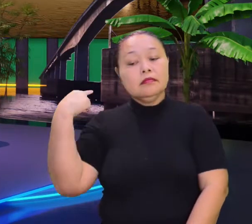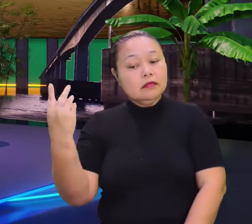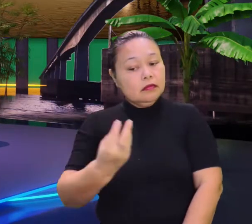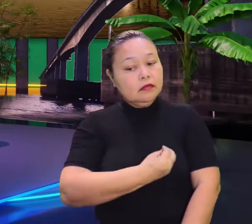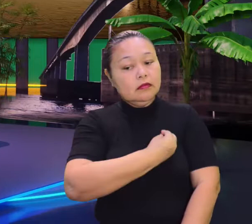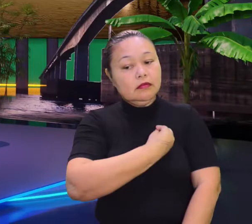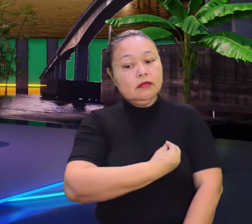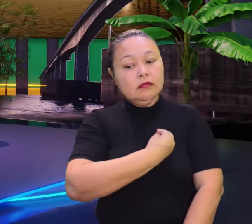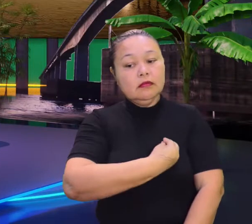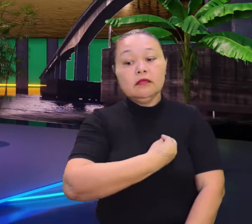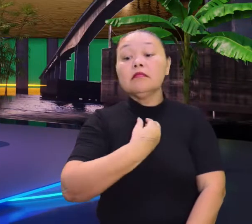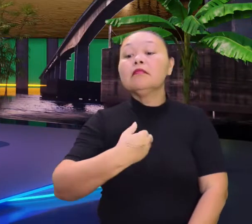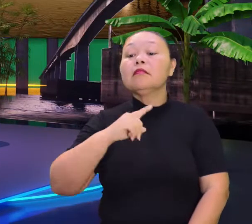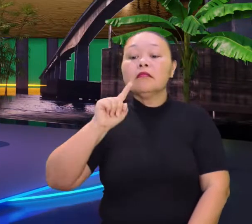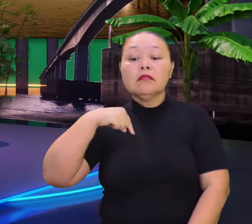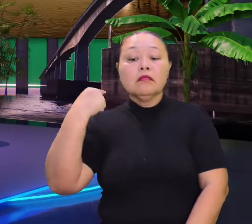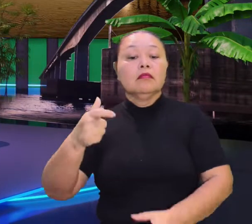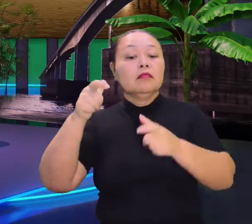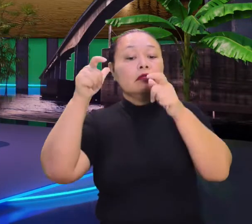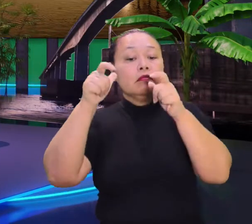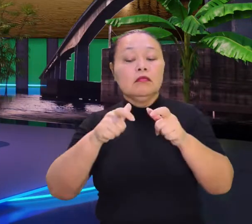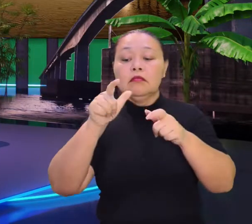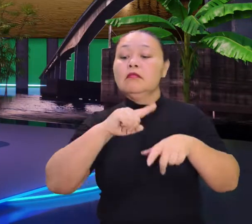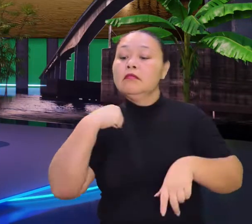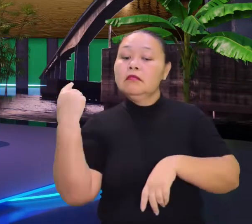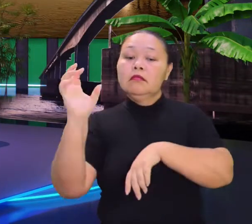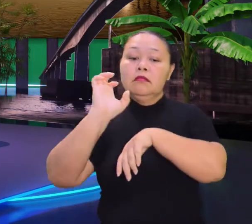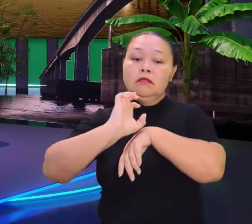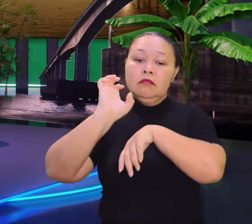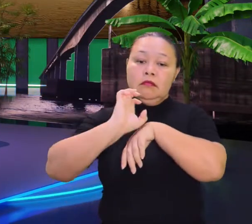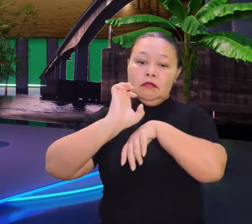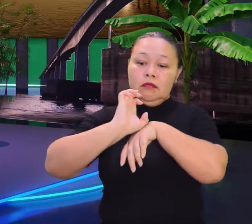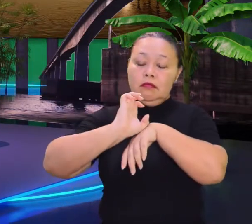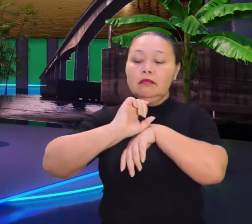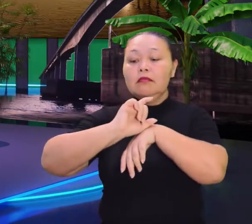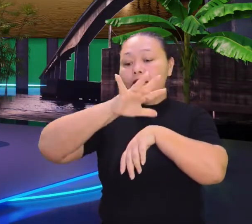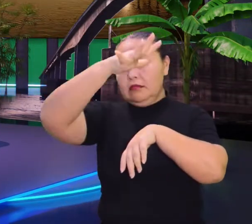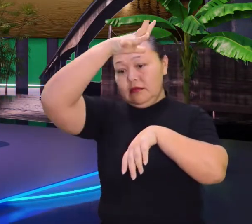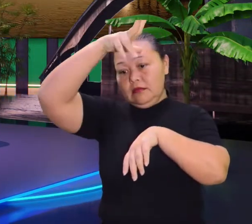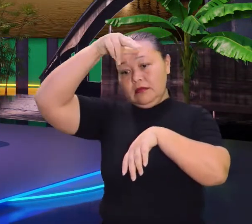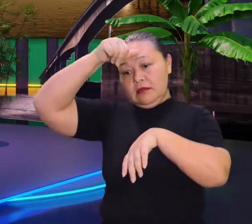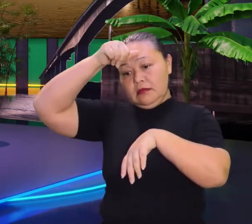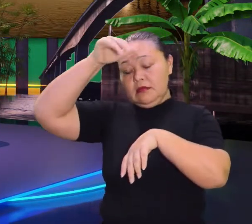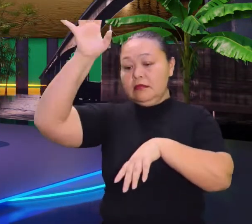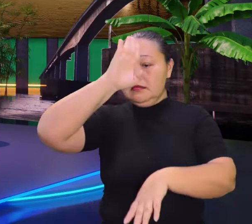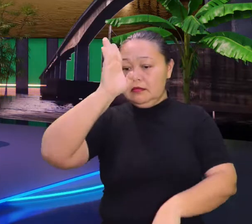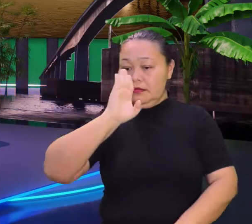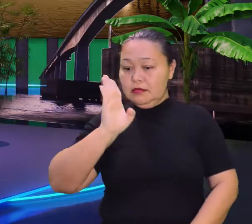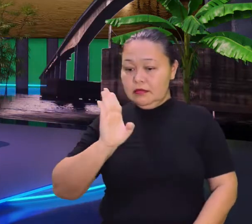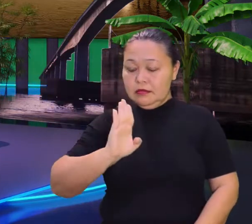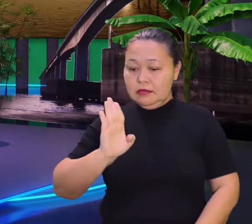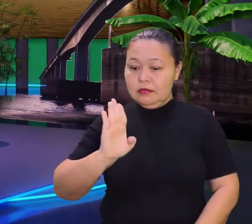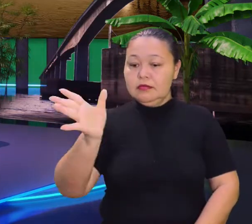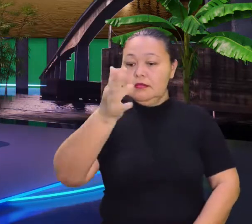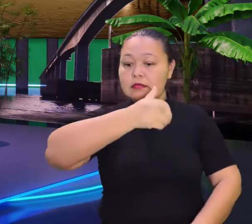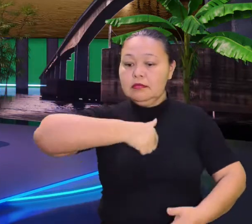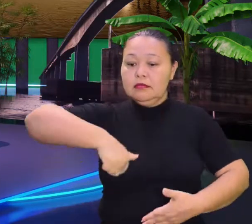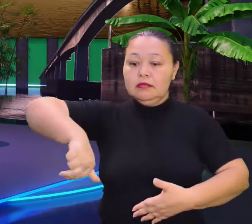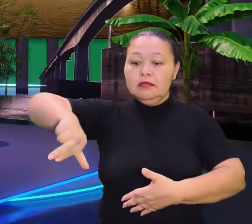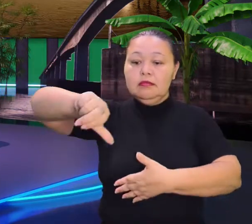aqui, nossa localidade, nosso estado, nossa Amazônia, nosso Brasil, América do